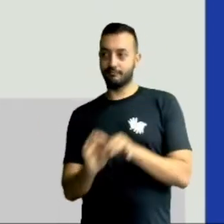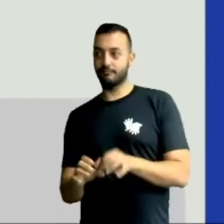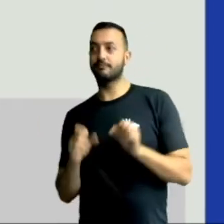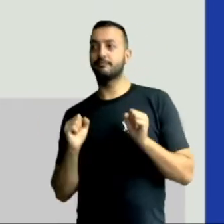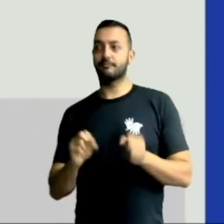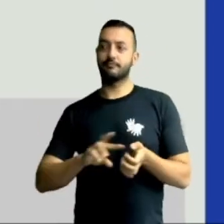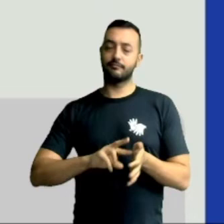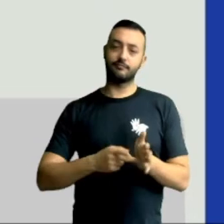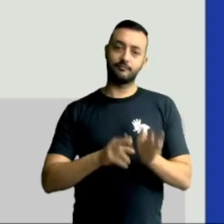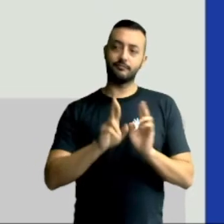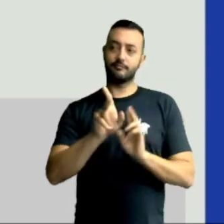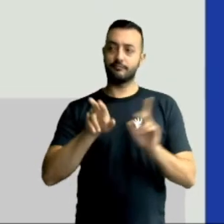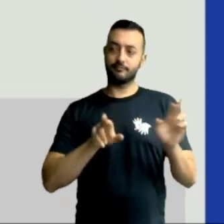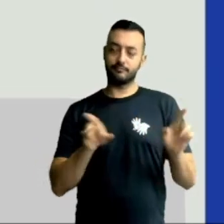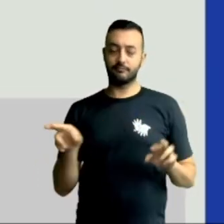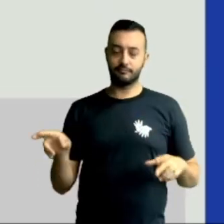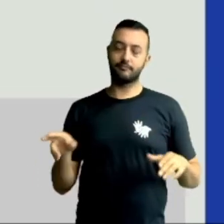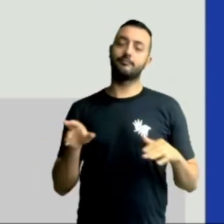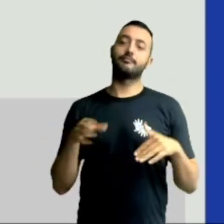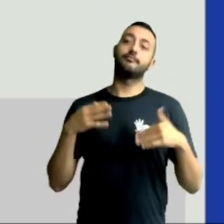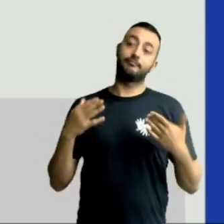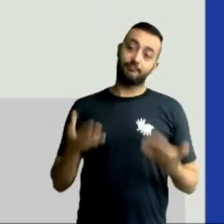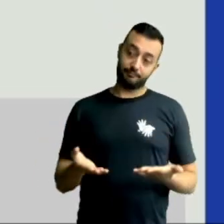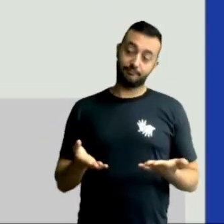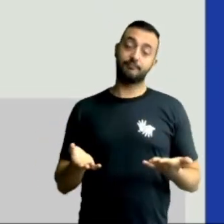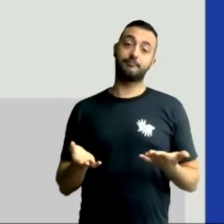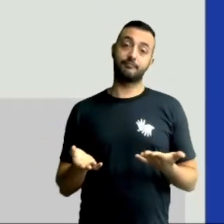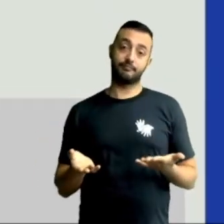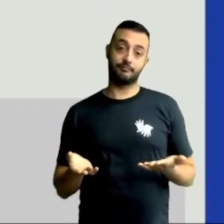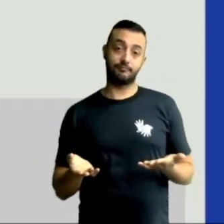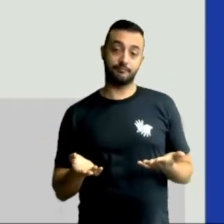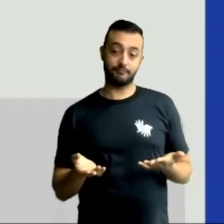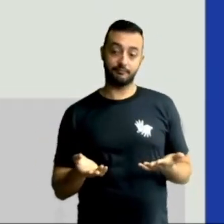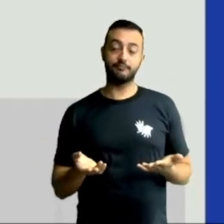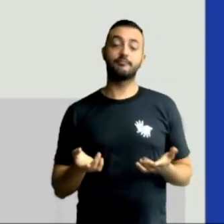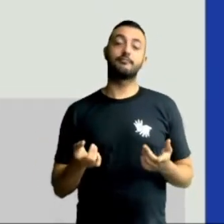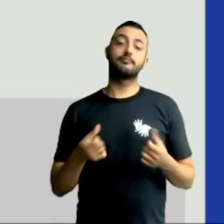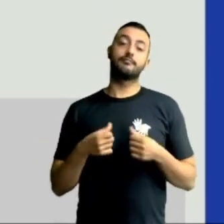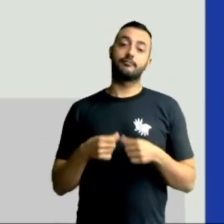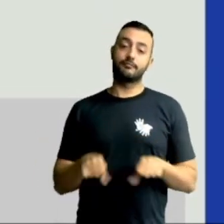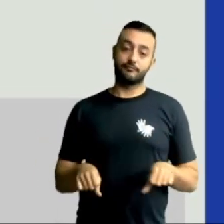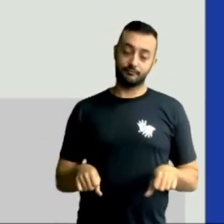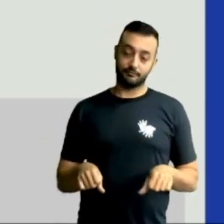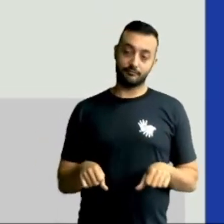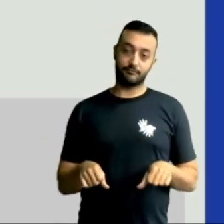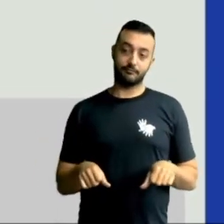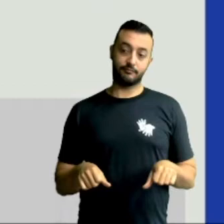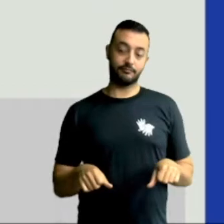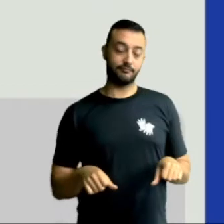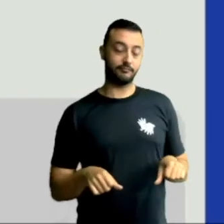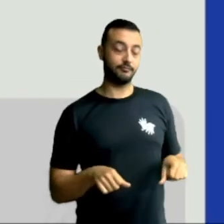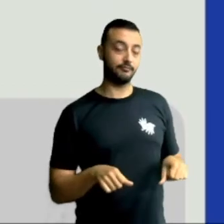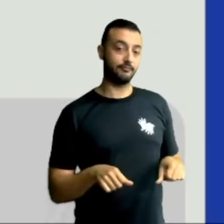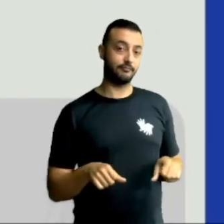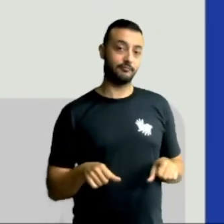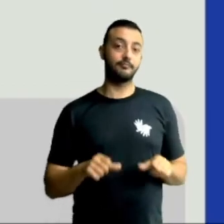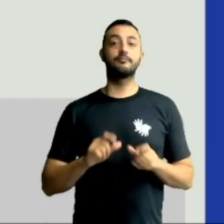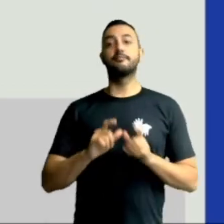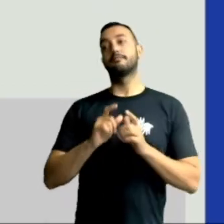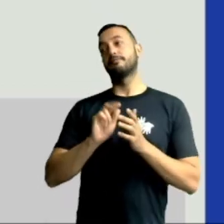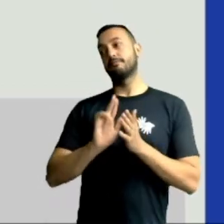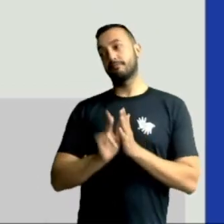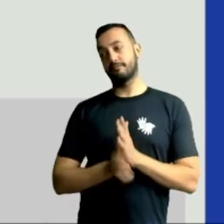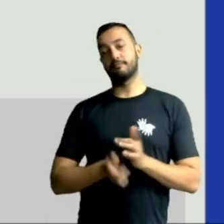pode ter significado diferente e até estarem em classes